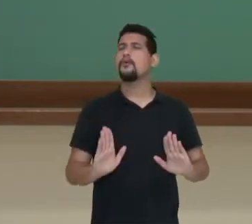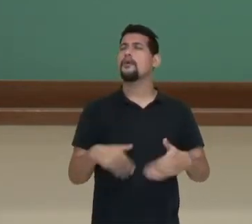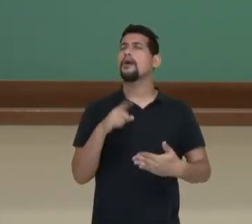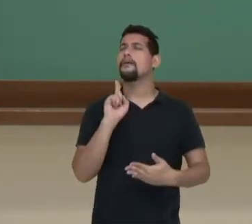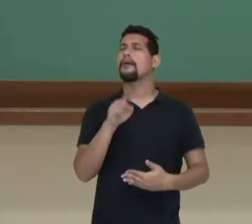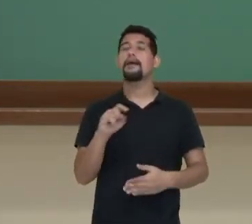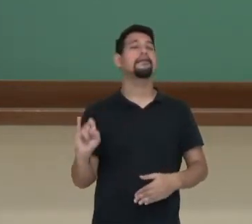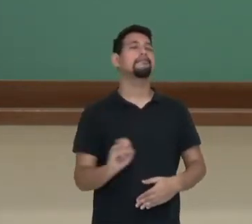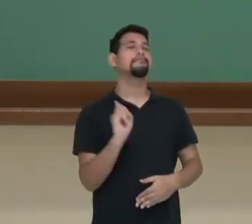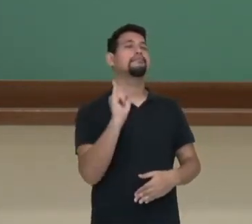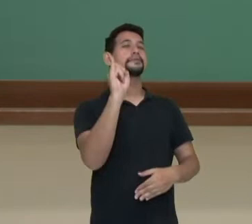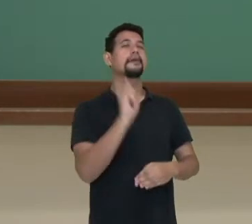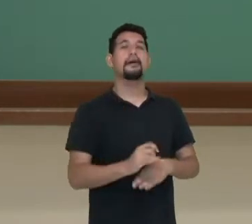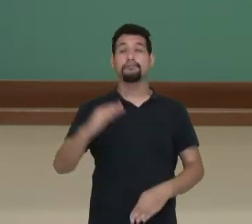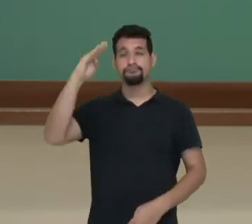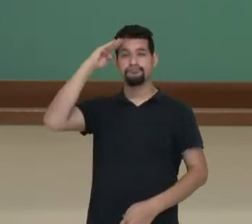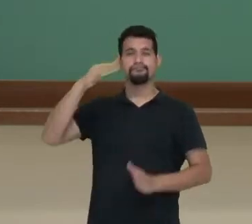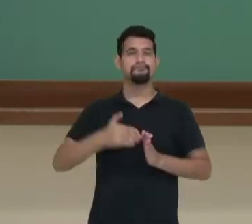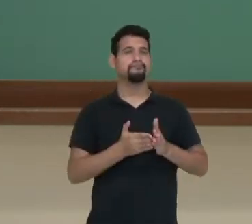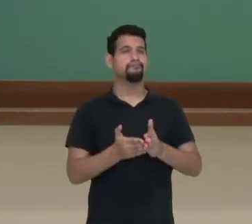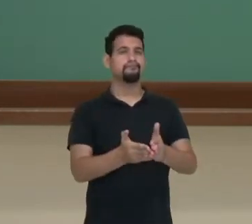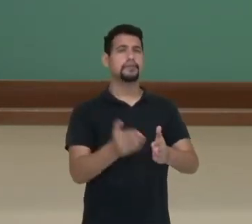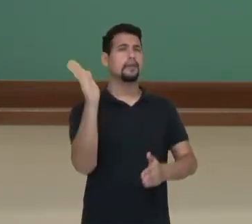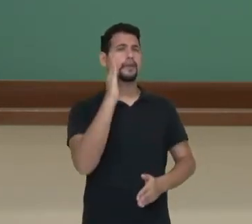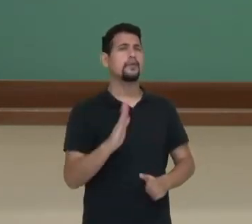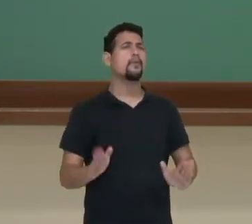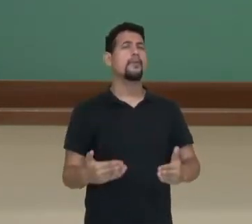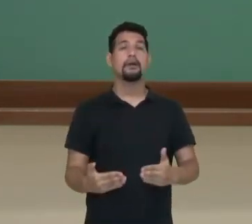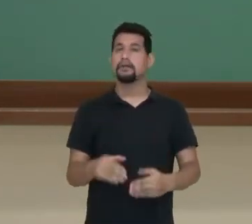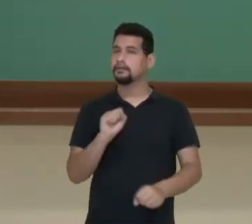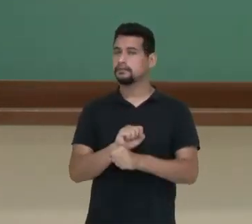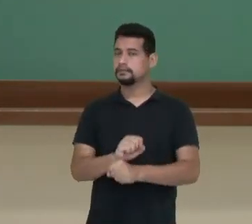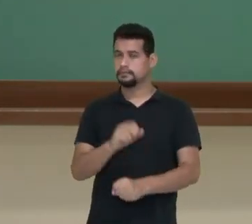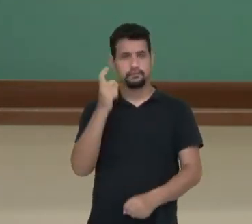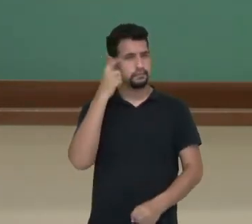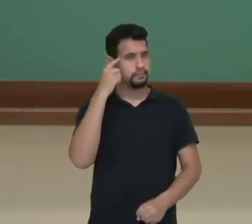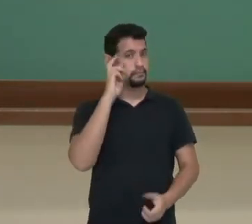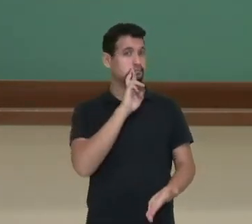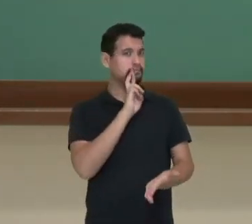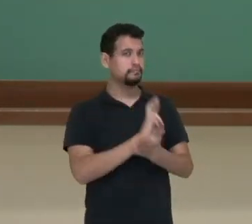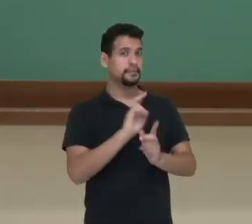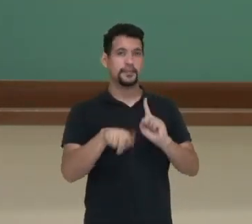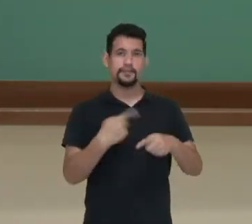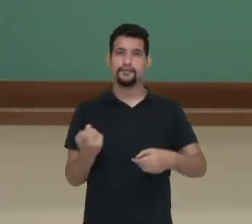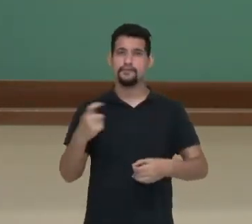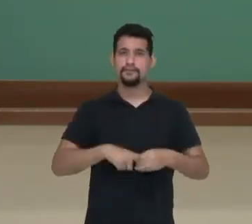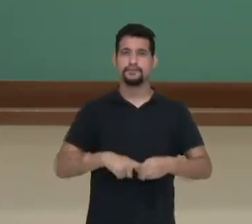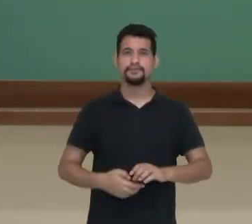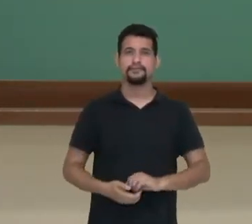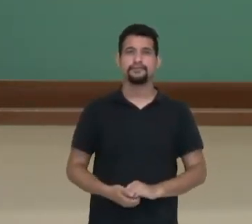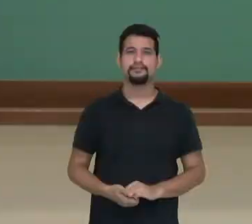a importância da Marinha do Brasil? Então vocês vão ter um tempinho aí para pensar e eu já retorno.